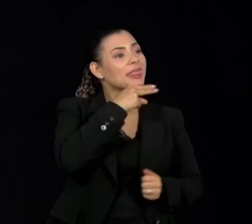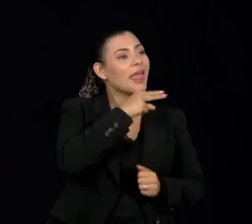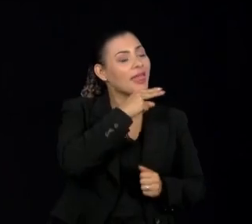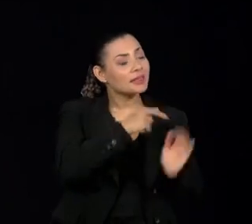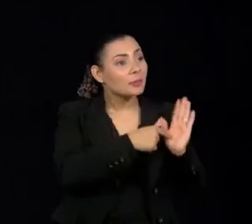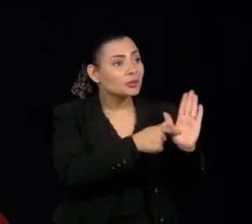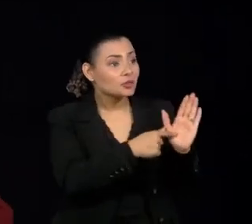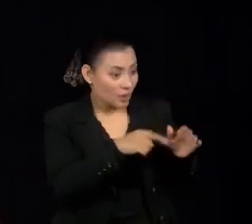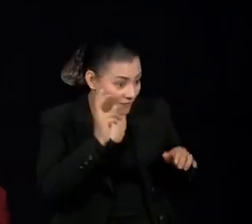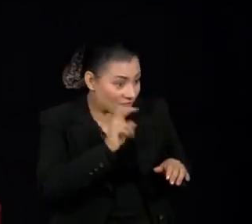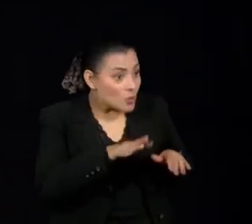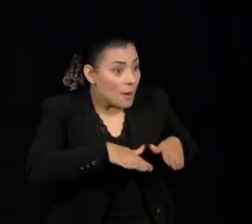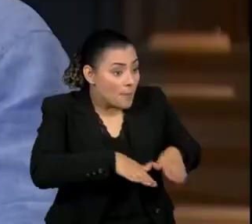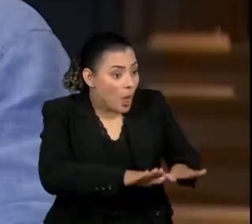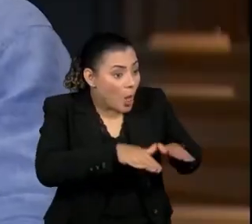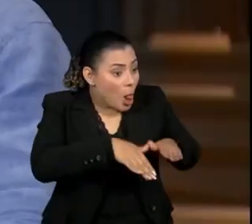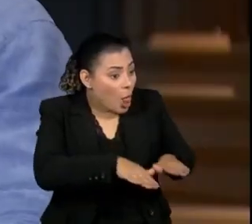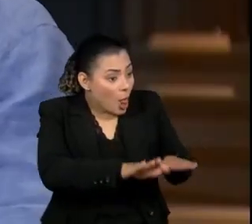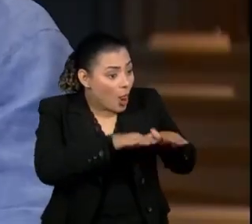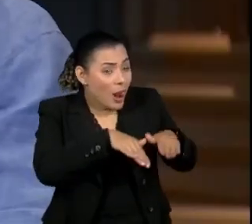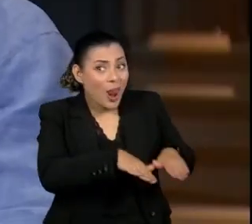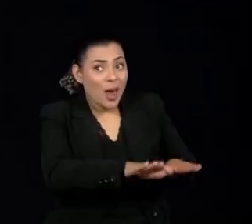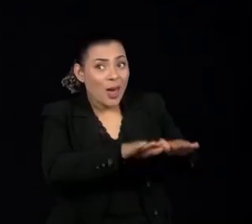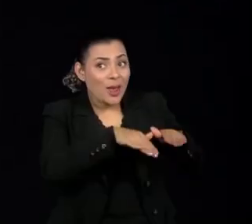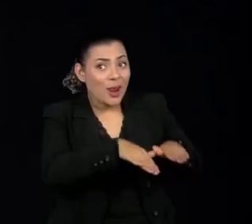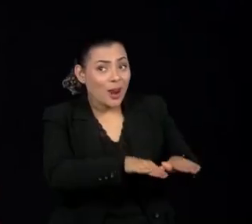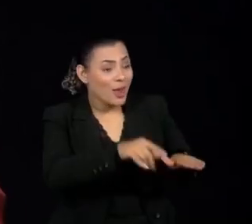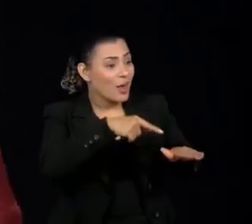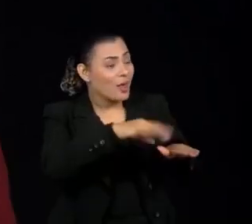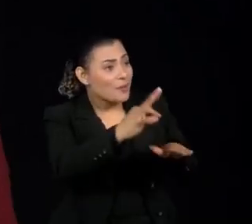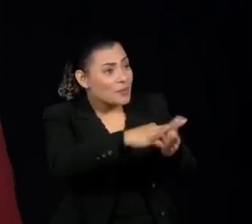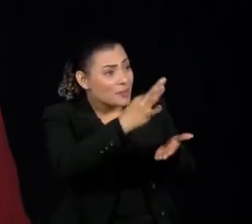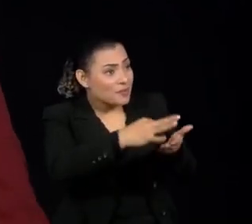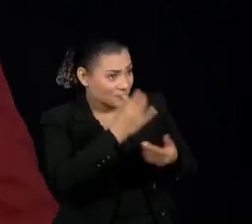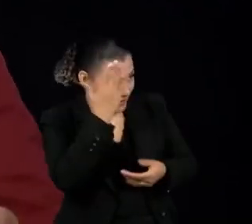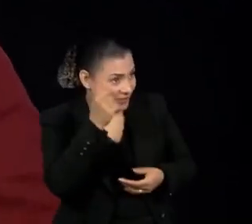máquina de costura, assim, como que eu fazia, sabe, uma coisa